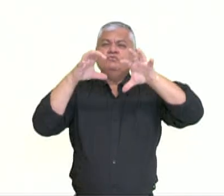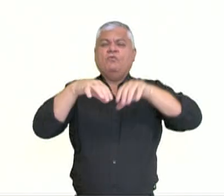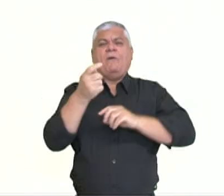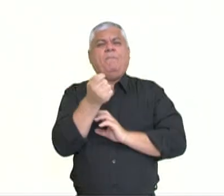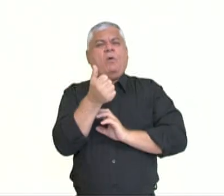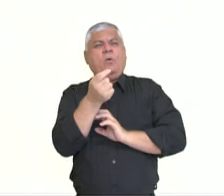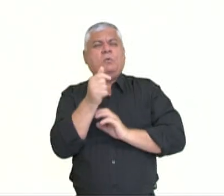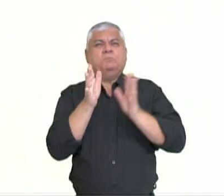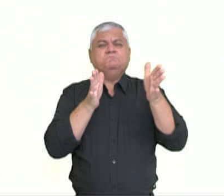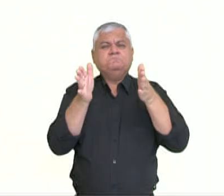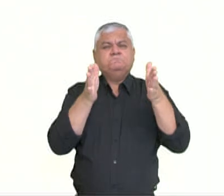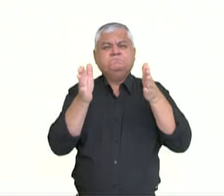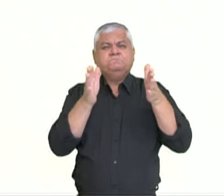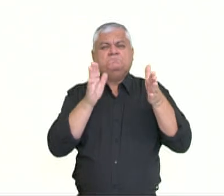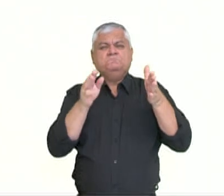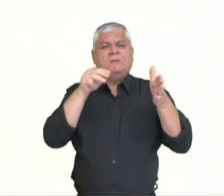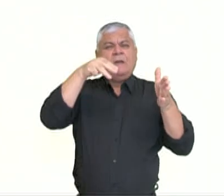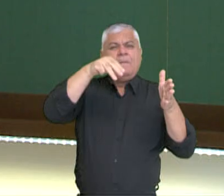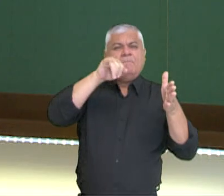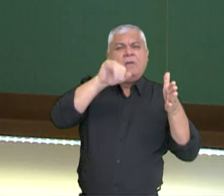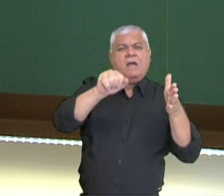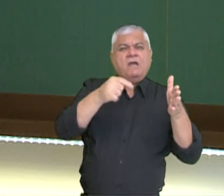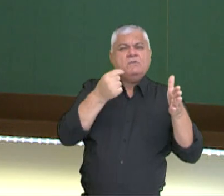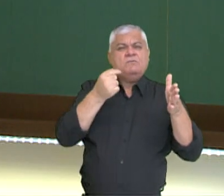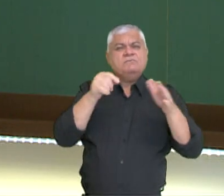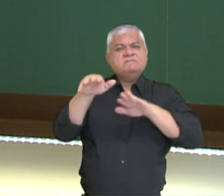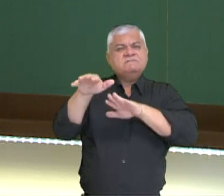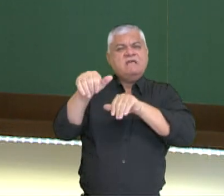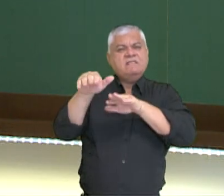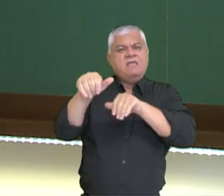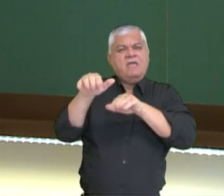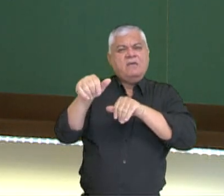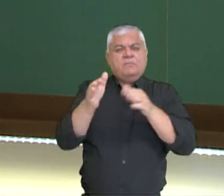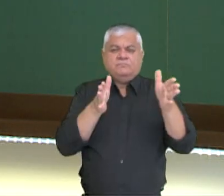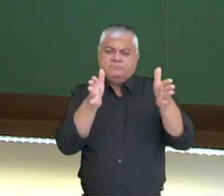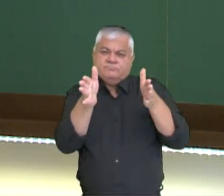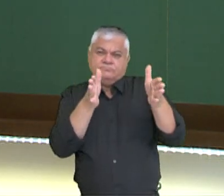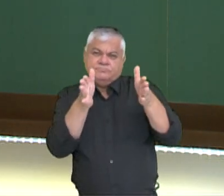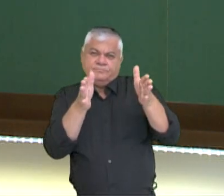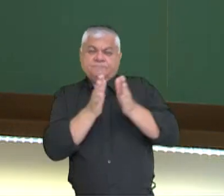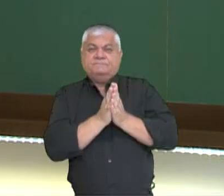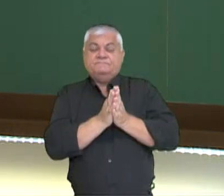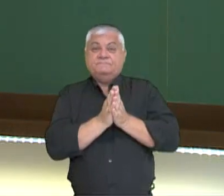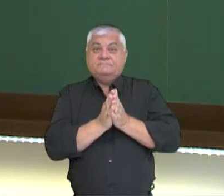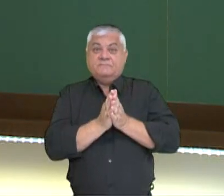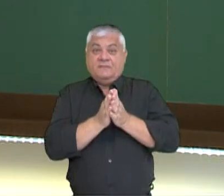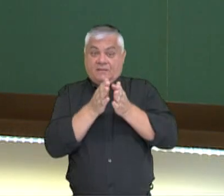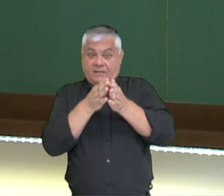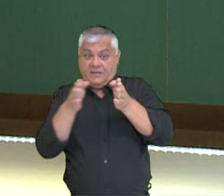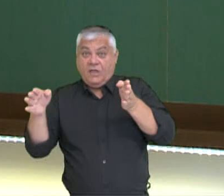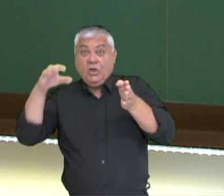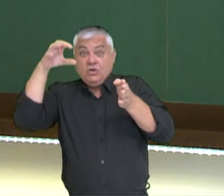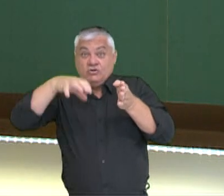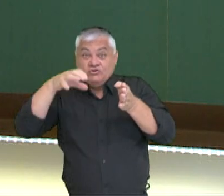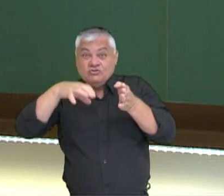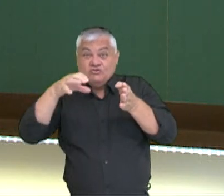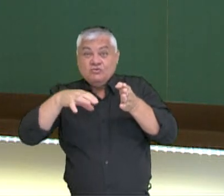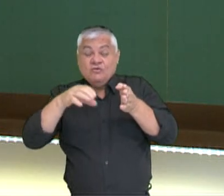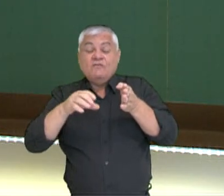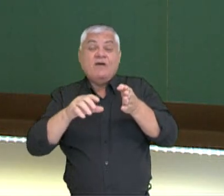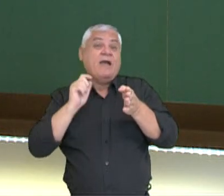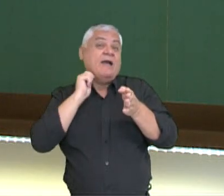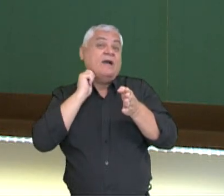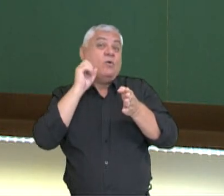ali entre maio e setembro, e o período mais chuvoso vai de outubro até abril, ou seja,